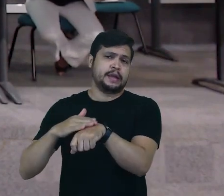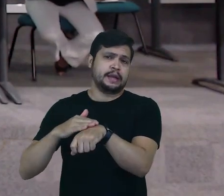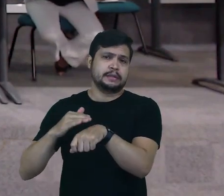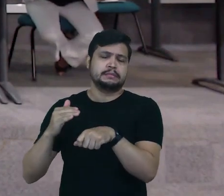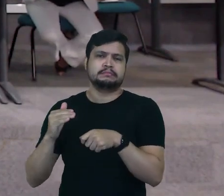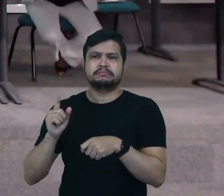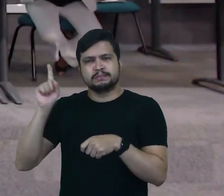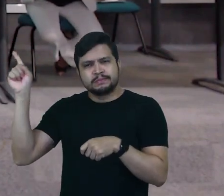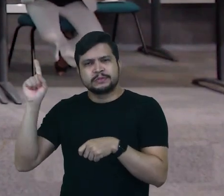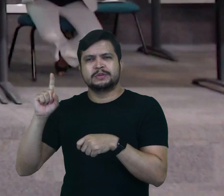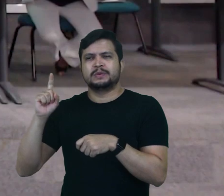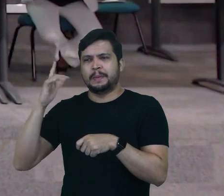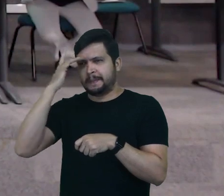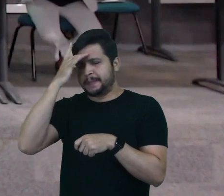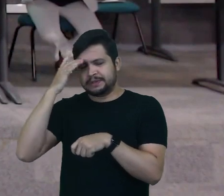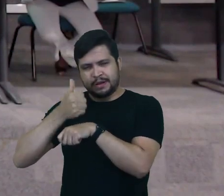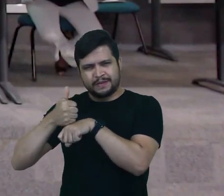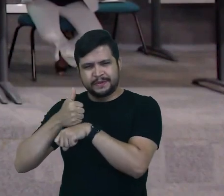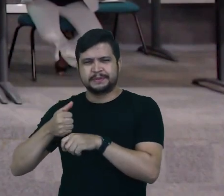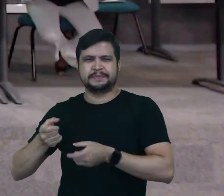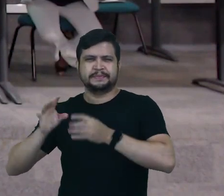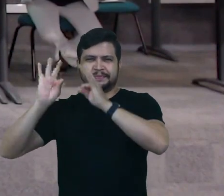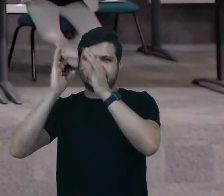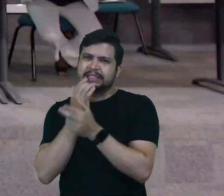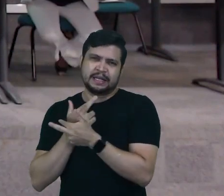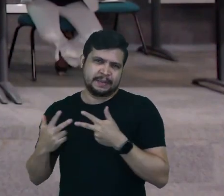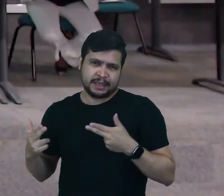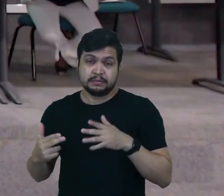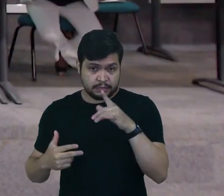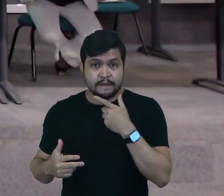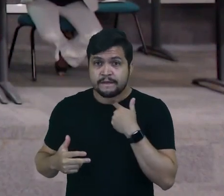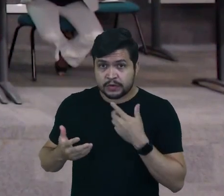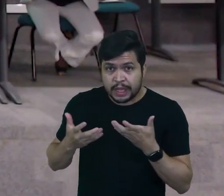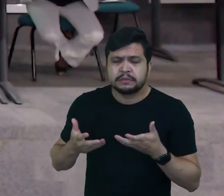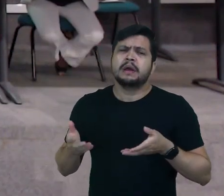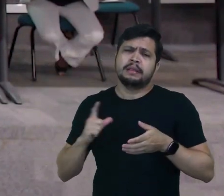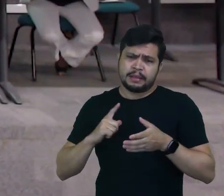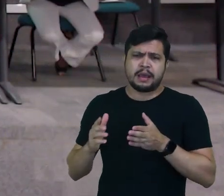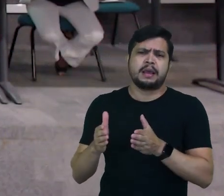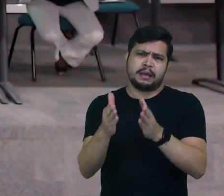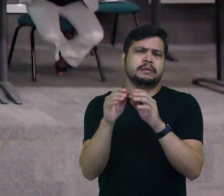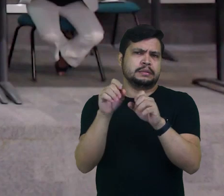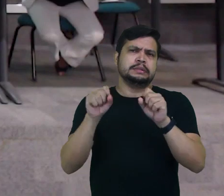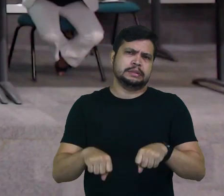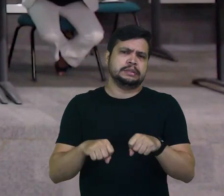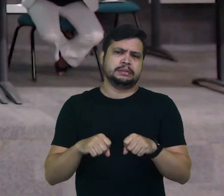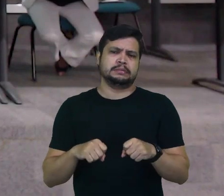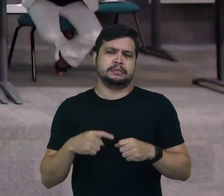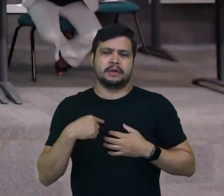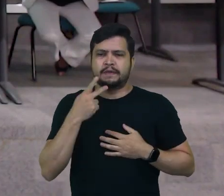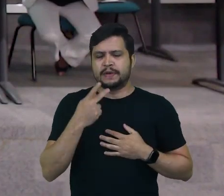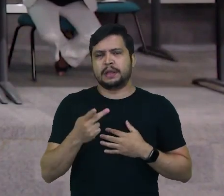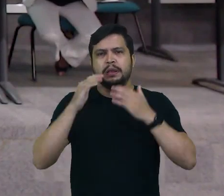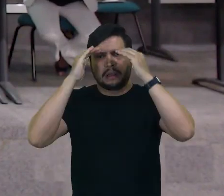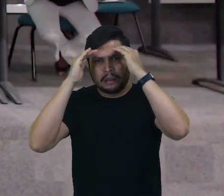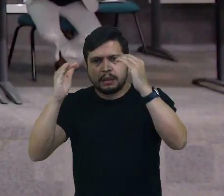com o pessoal do alimento e vai. Se você tem vontade de ir por esse caminho, existe um nicho. Existe um nicho, a gente